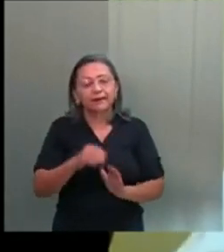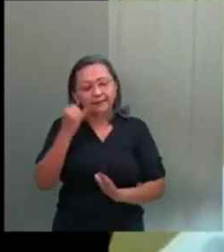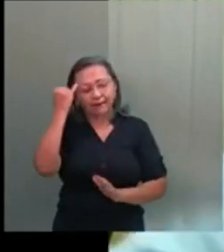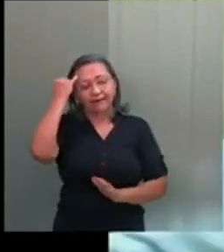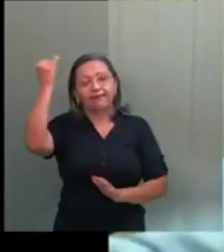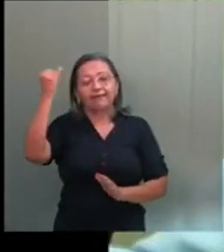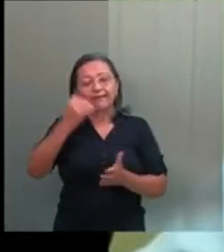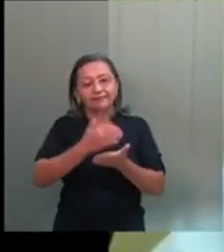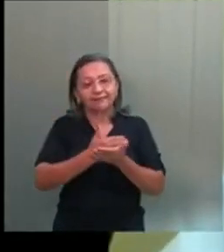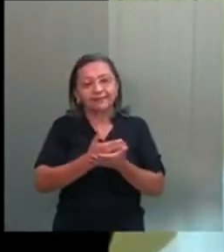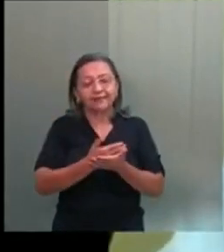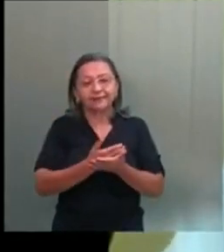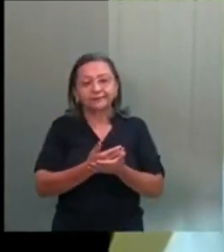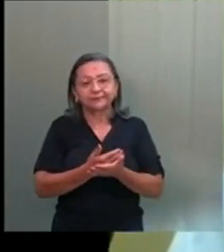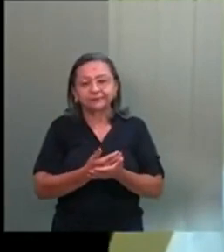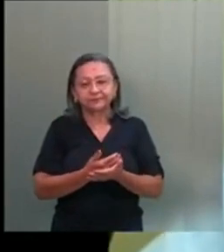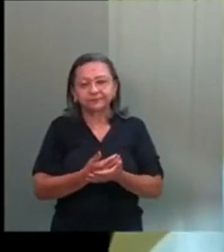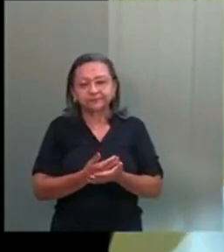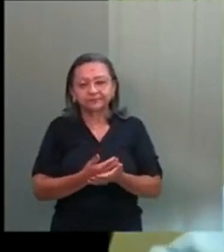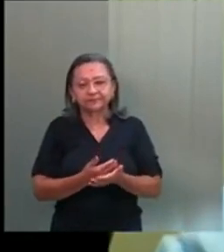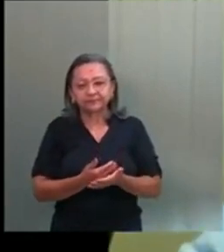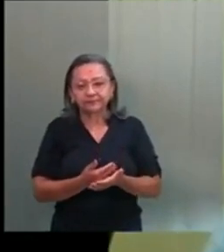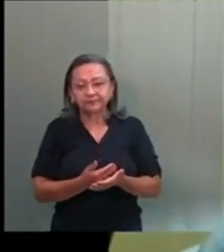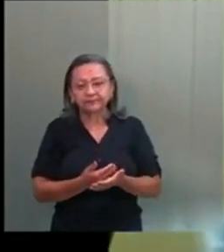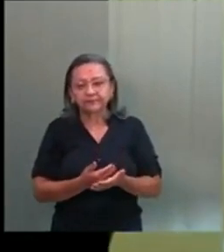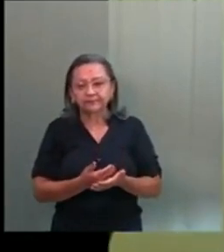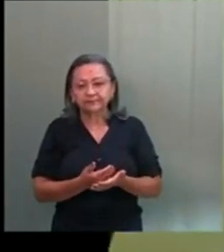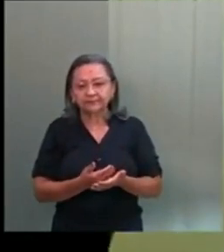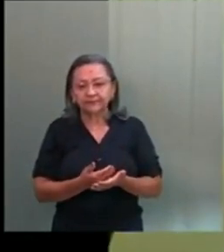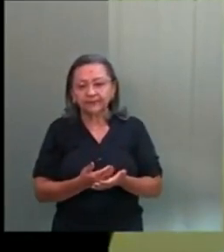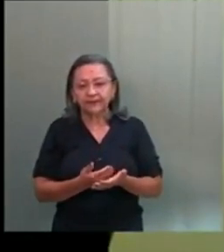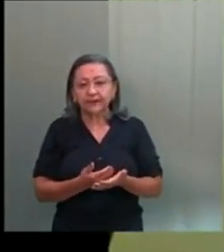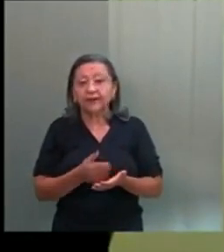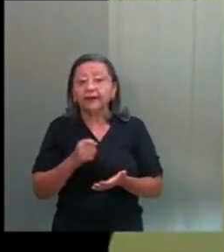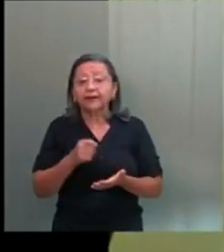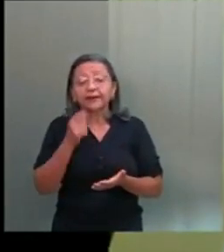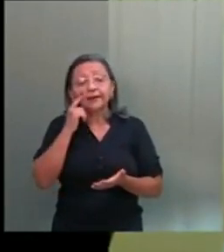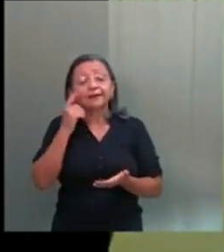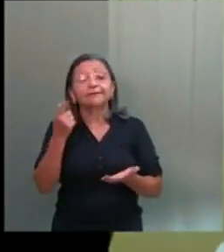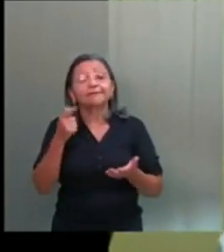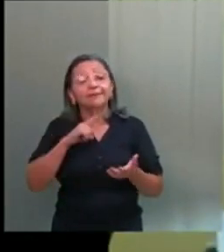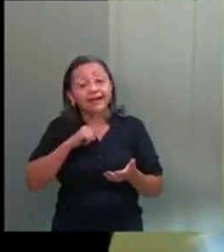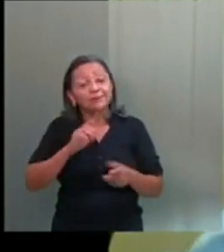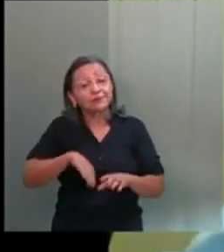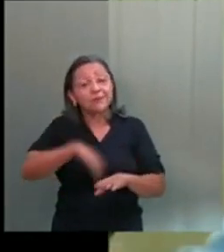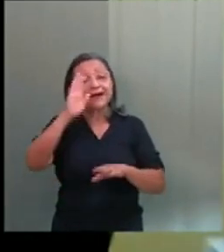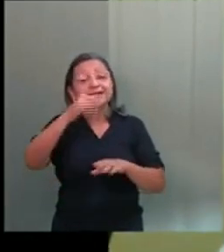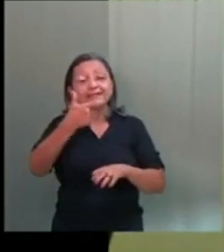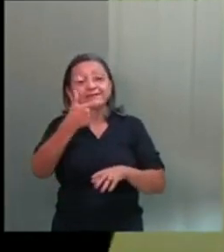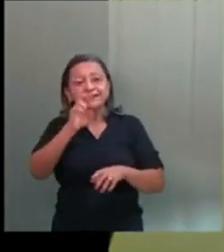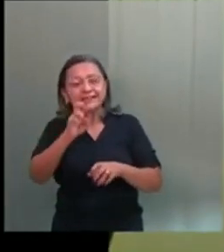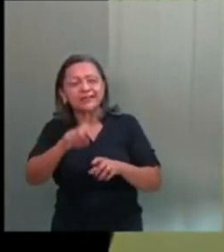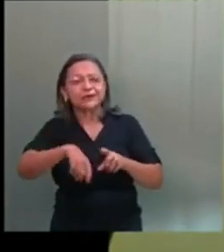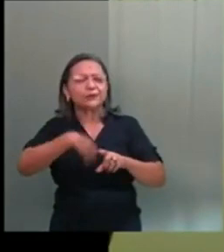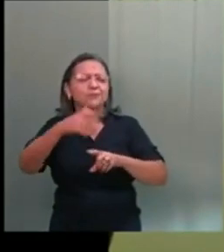iniciativa, né? E que venham outros 25, mais 25 e muitos